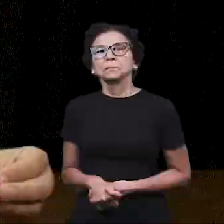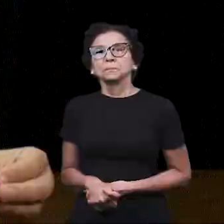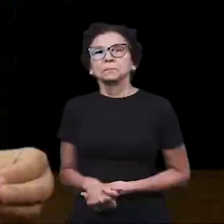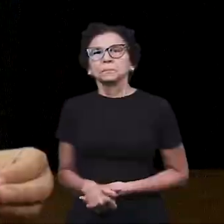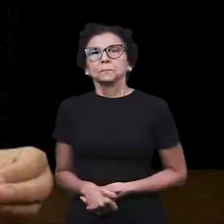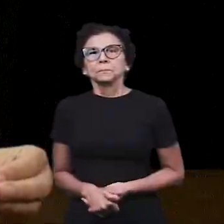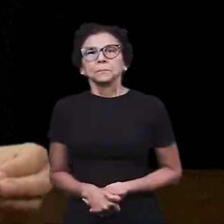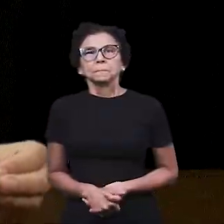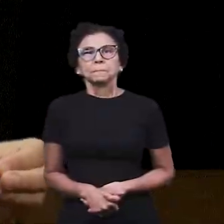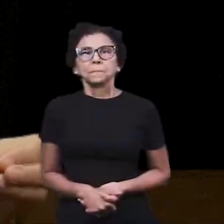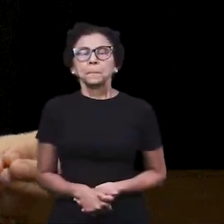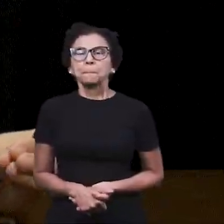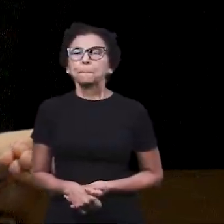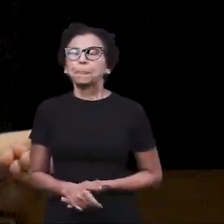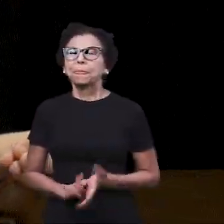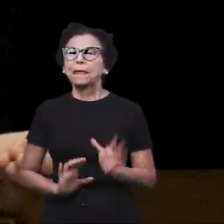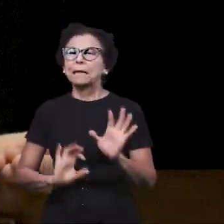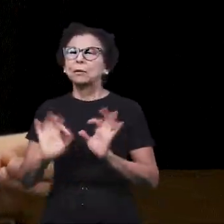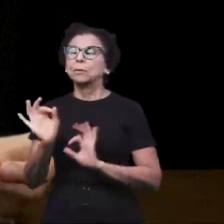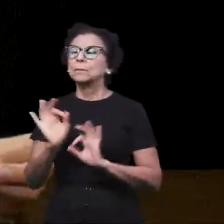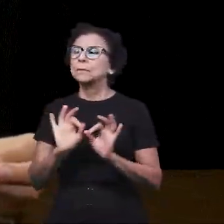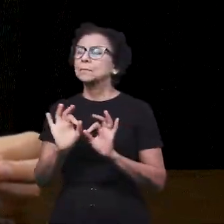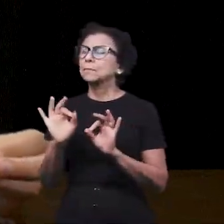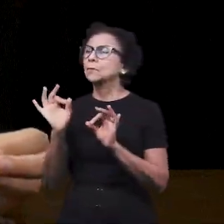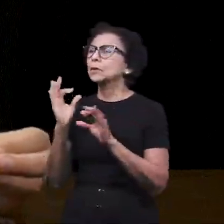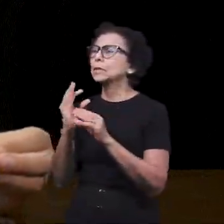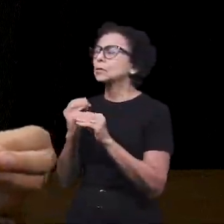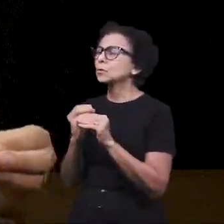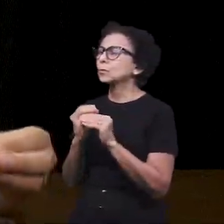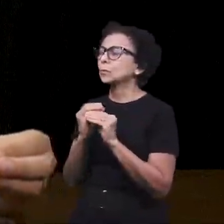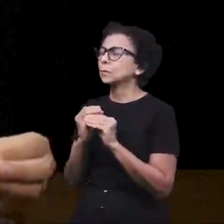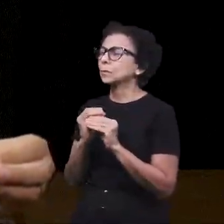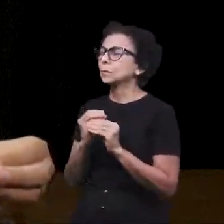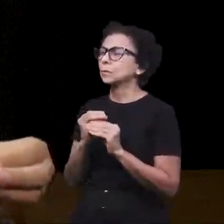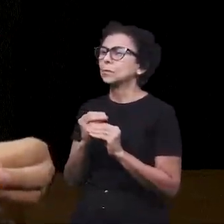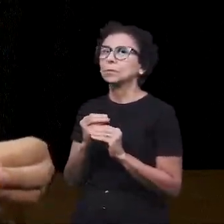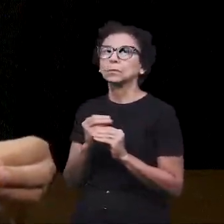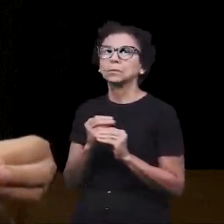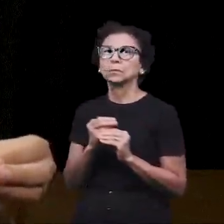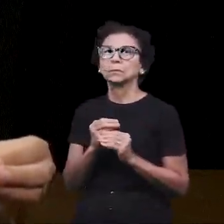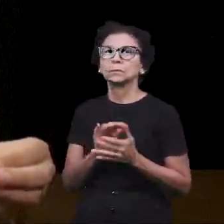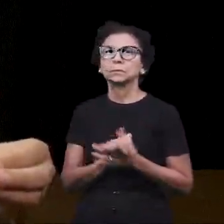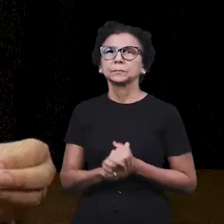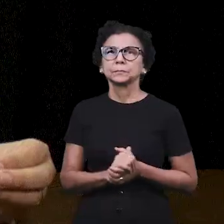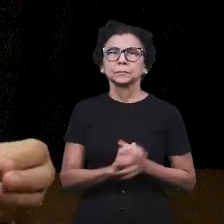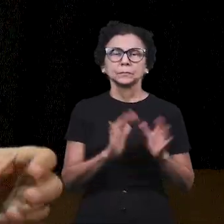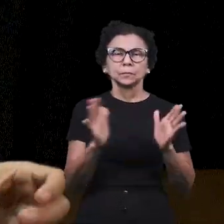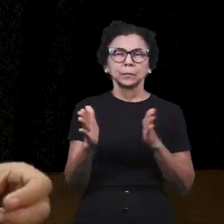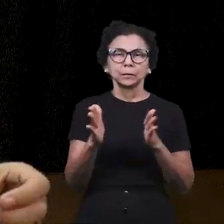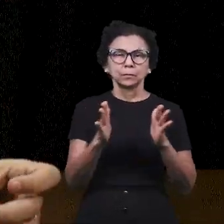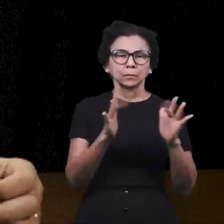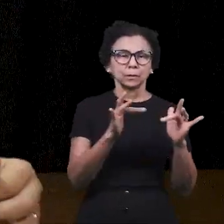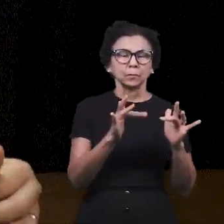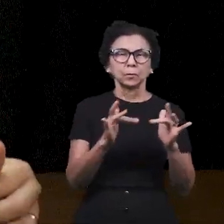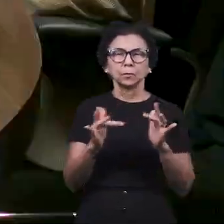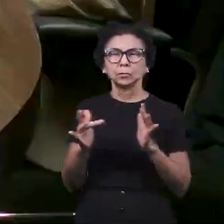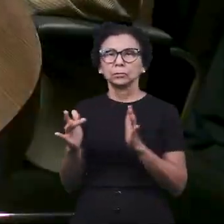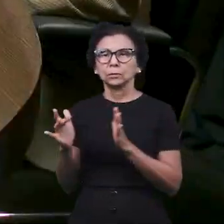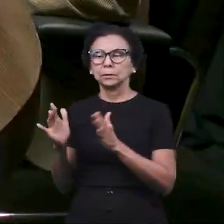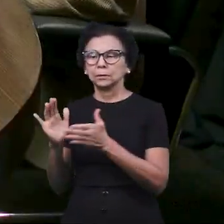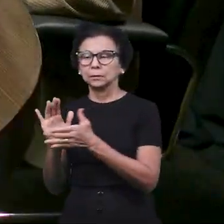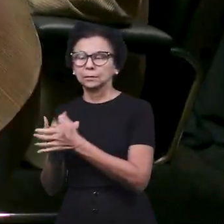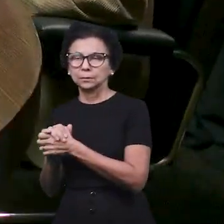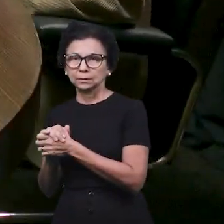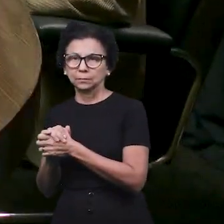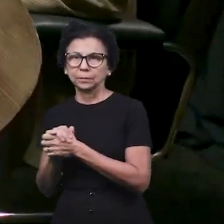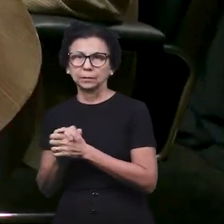esse preparo do casamento, bem resumidamente, pastor, do casamento, desculpa, para o namoro até o casamento? Veja